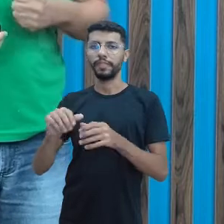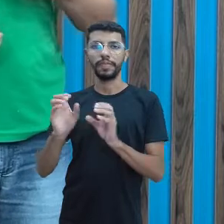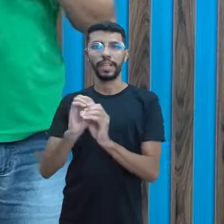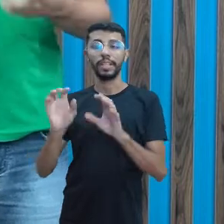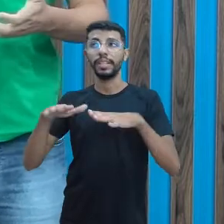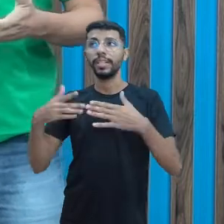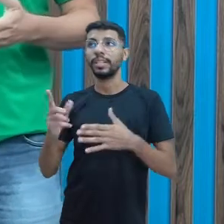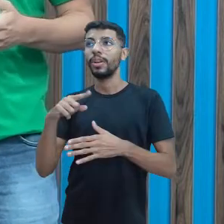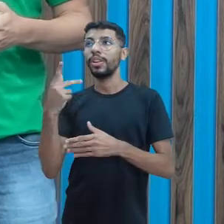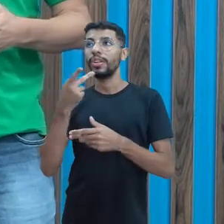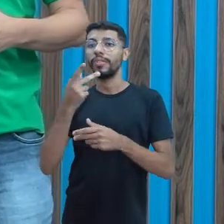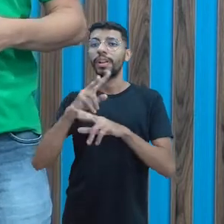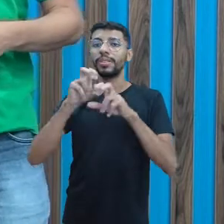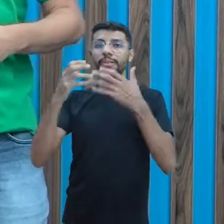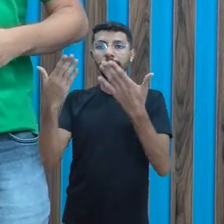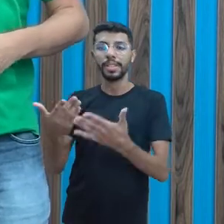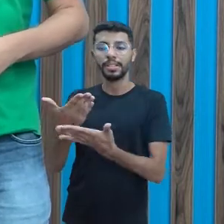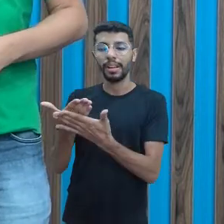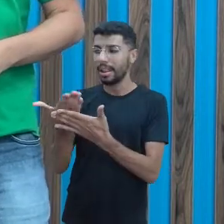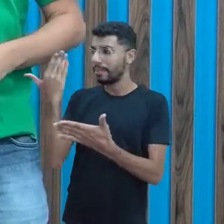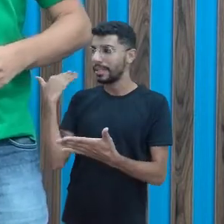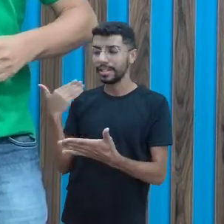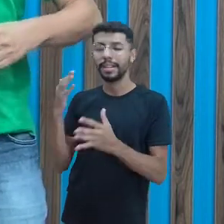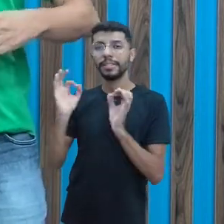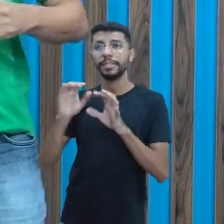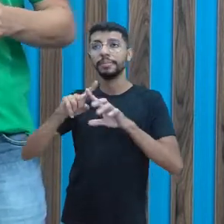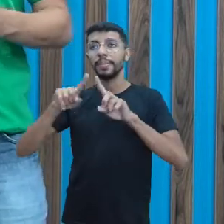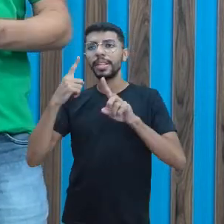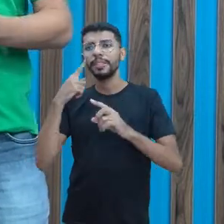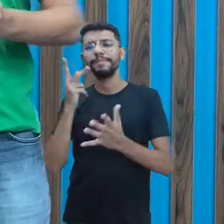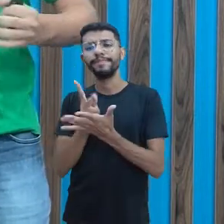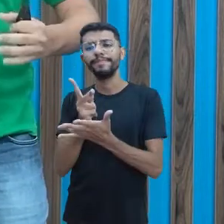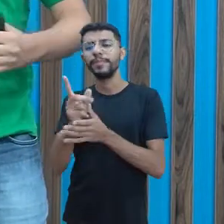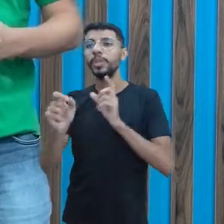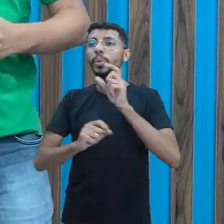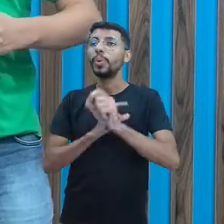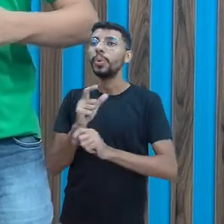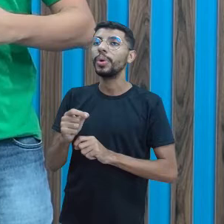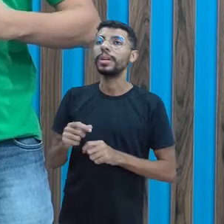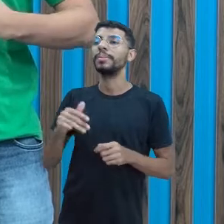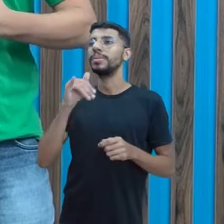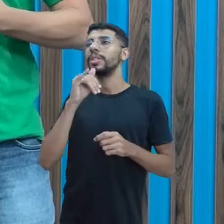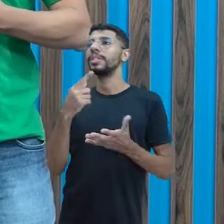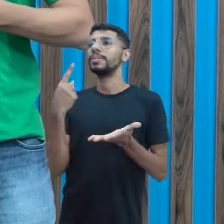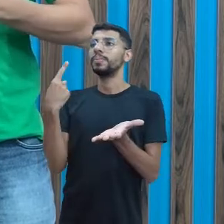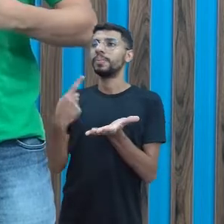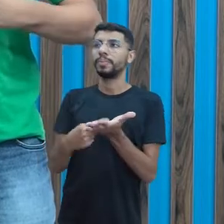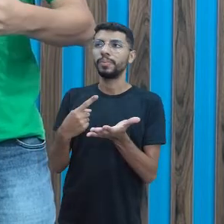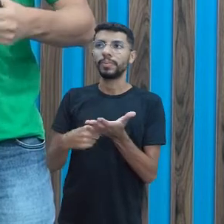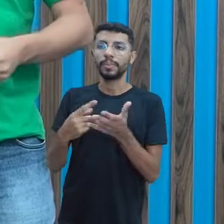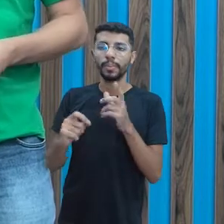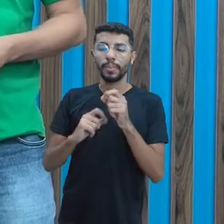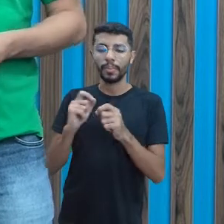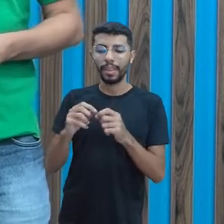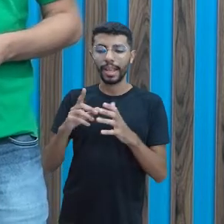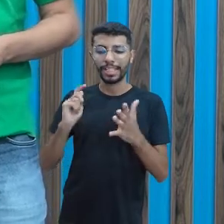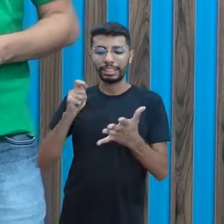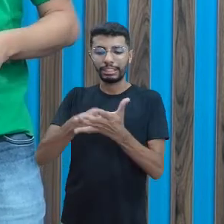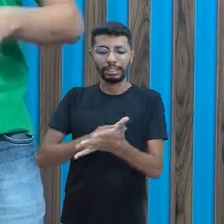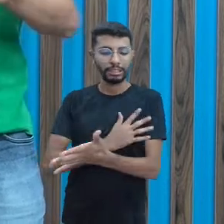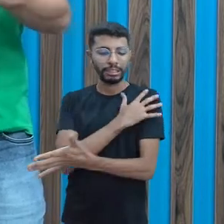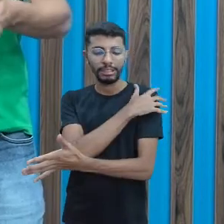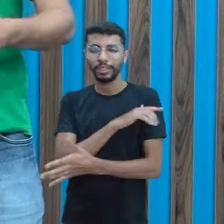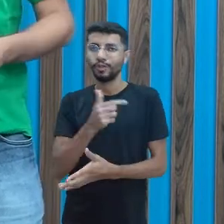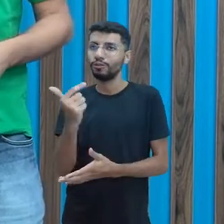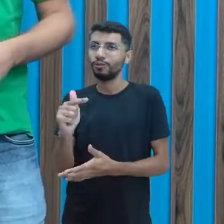sobre o atentado no Rio Centro. Então, mas mesmo assim, a condição, né? A ditadura militar não tinha mais sustentação